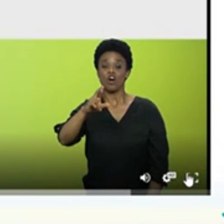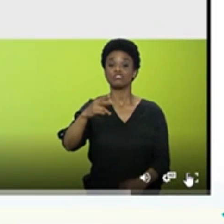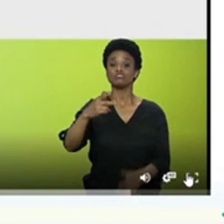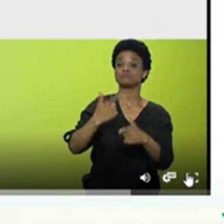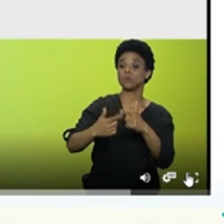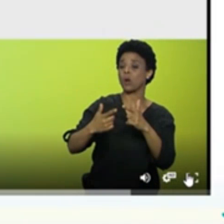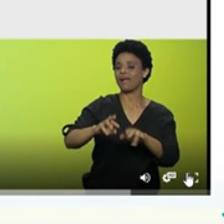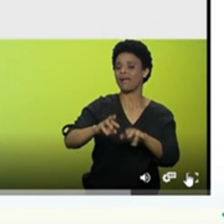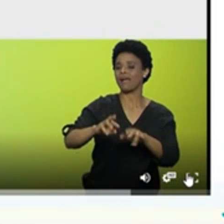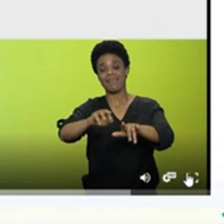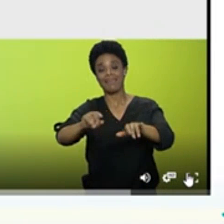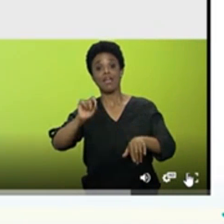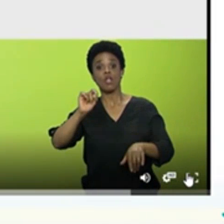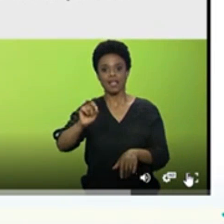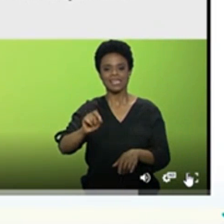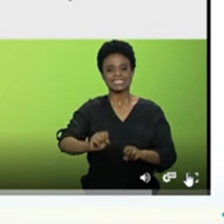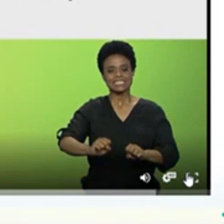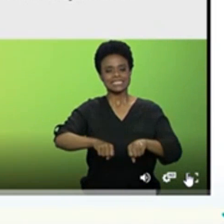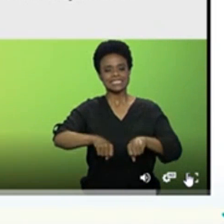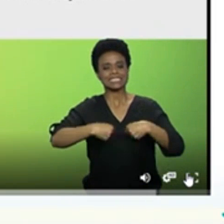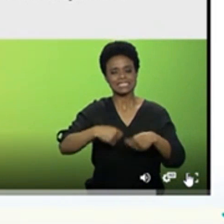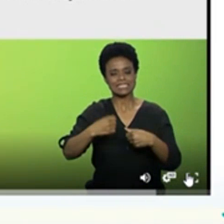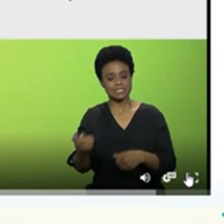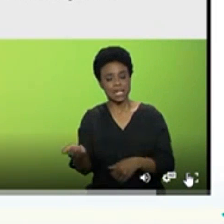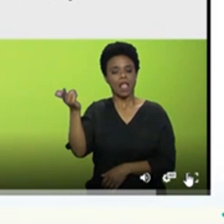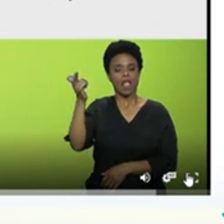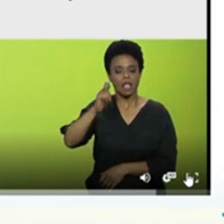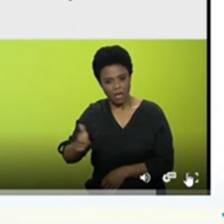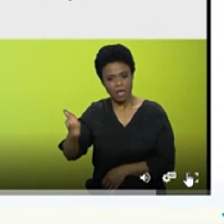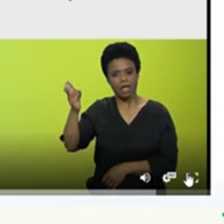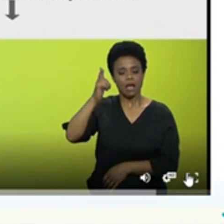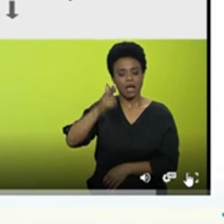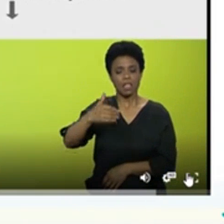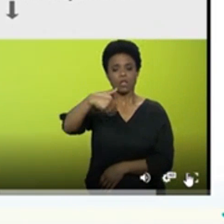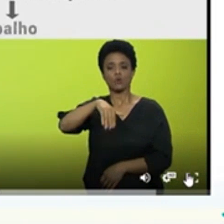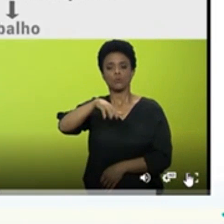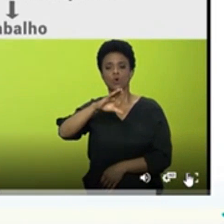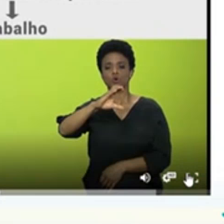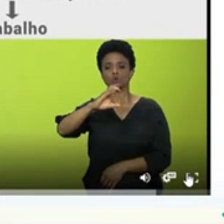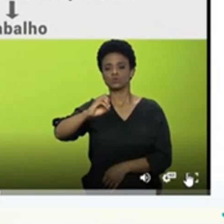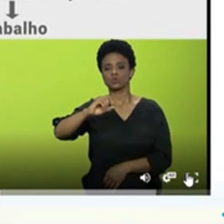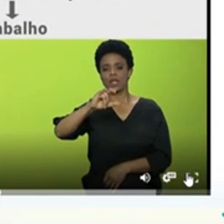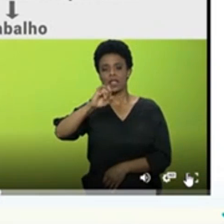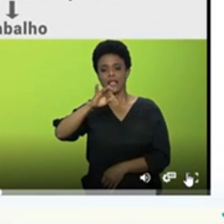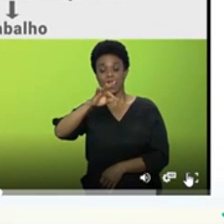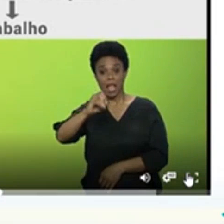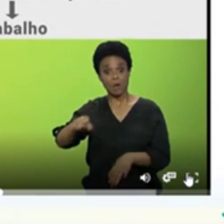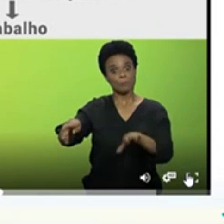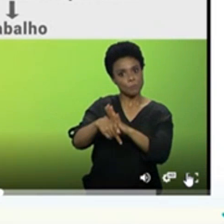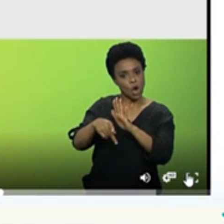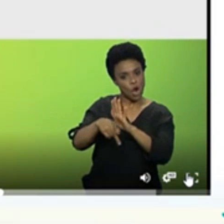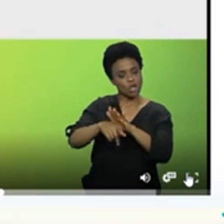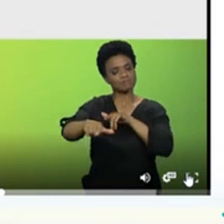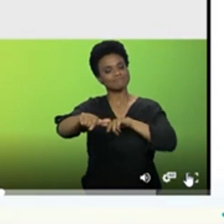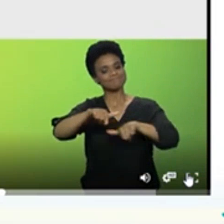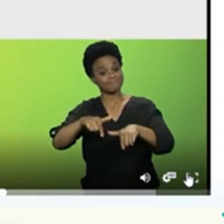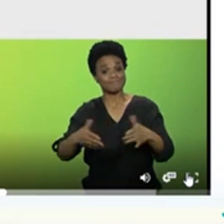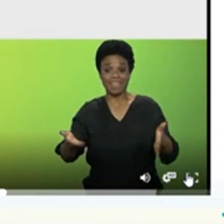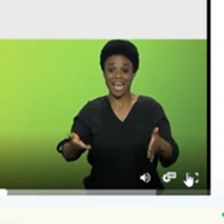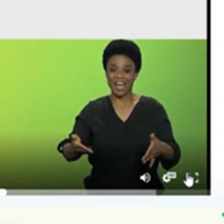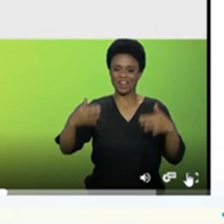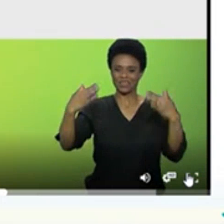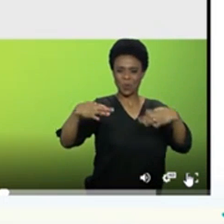vários fatores, entre eles os esforços repetitivos do sistema músculo-esquelético relacionados ao trabalho, enquanto